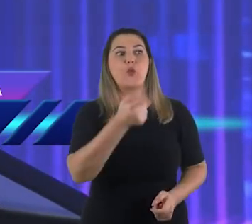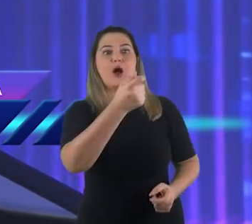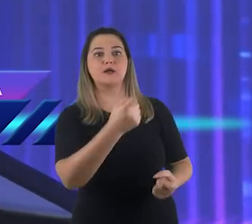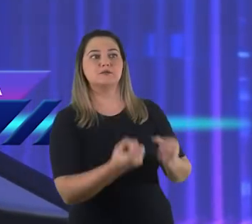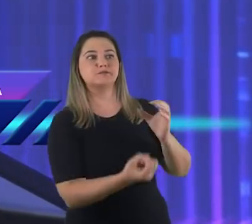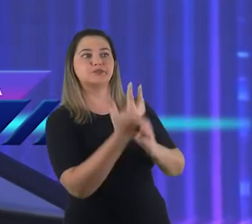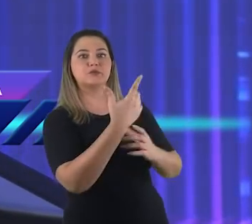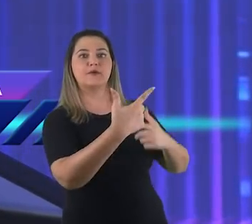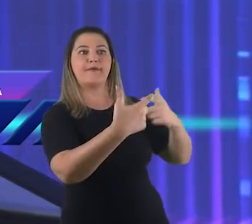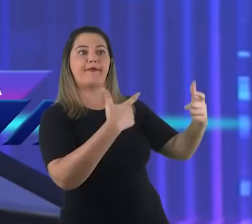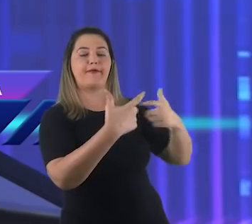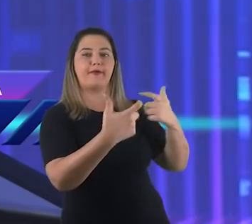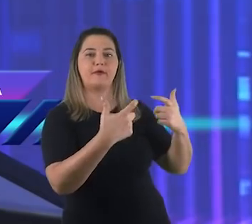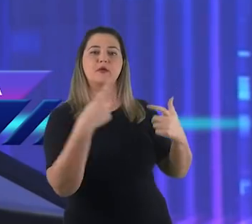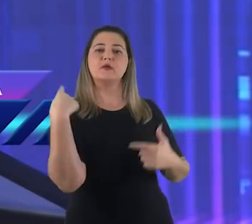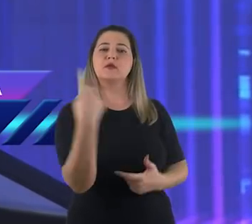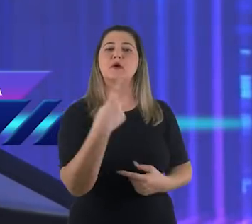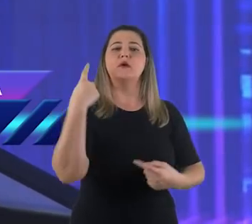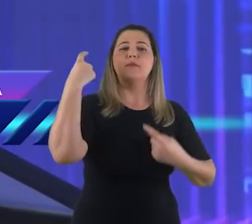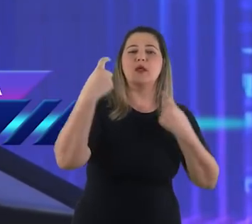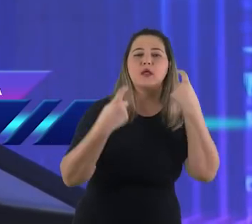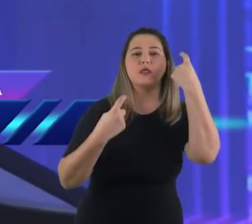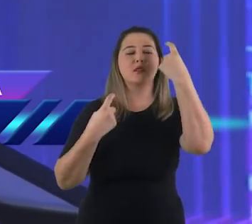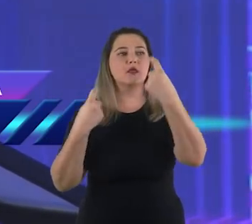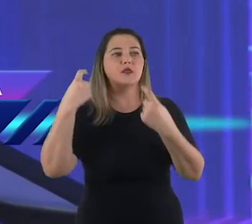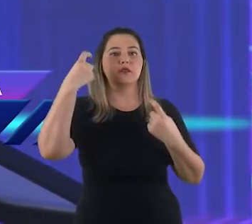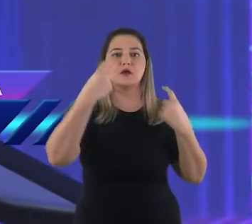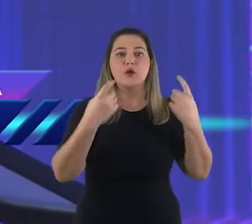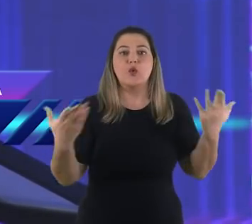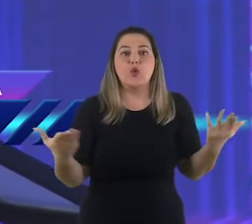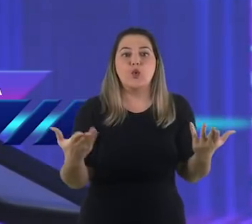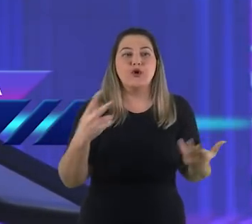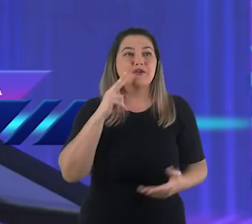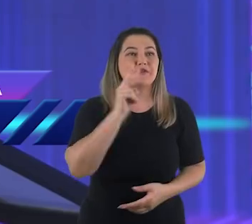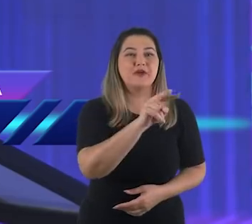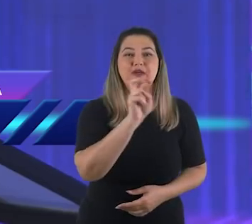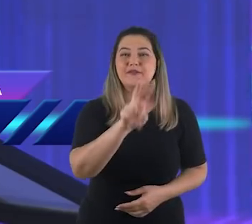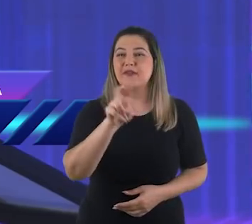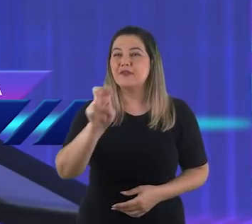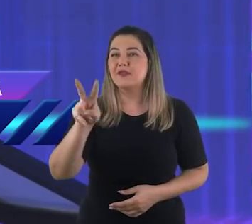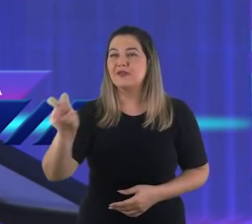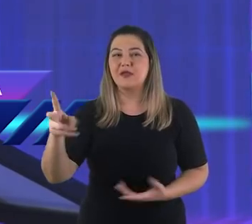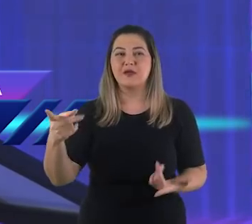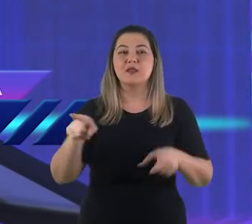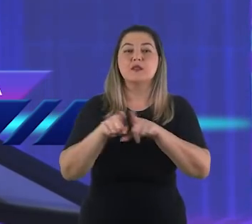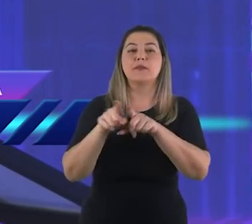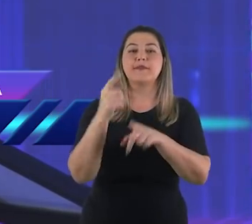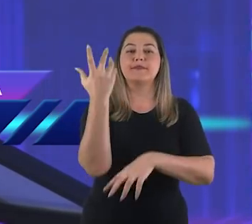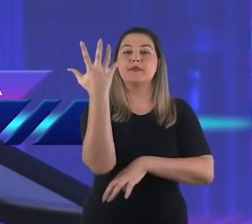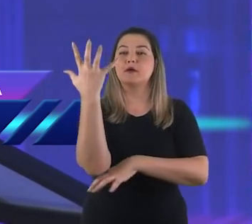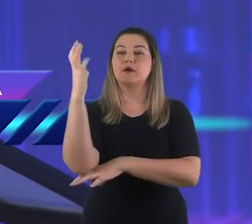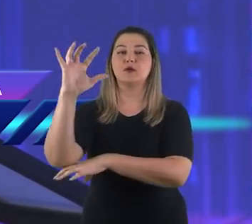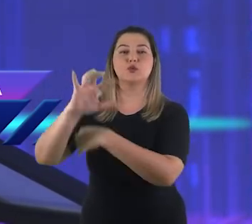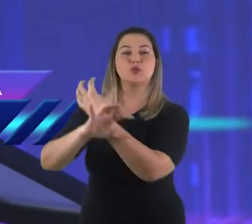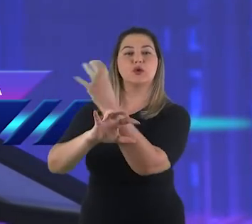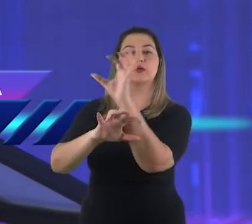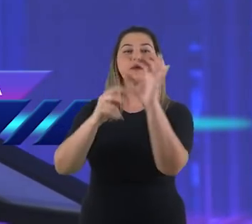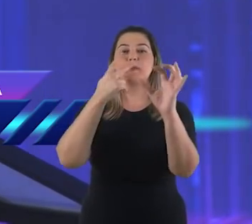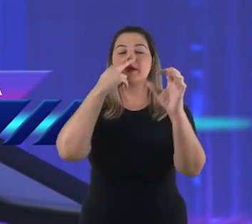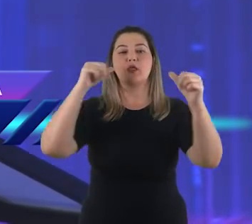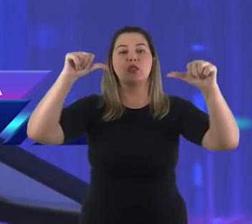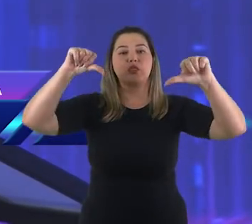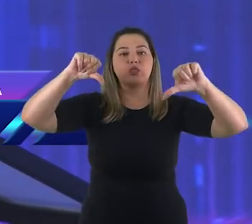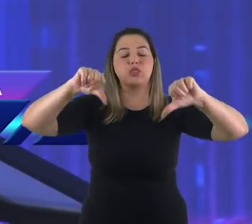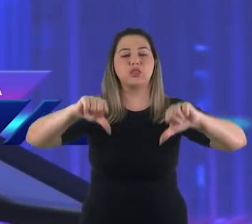nação. Há muitas preocupações quando as pessoas olham para a situação do nosso mundo, a destruição ambiental. Qual